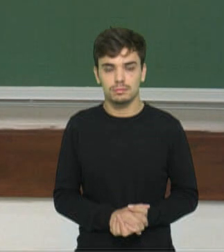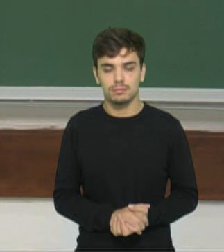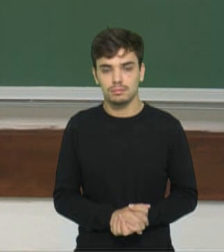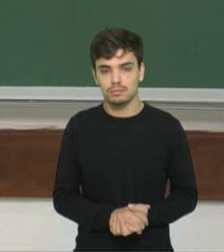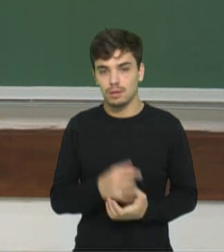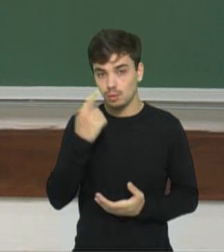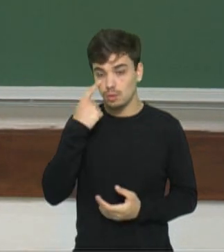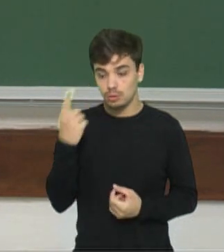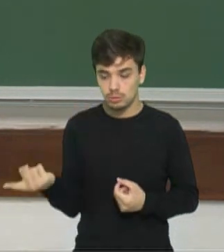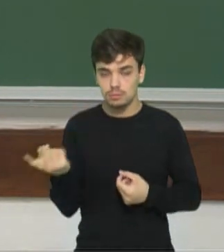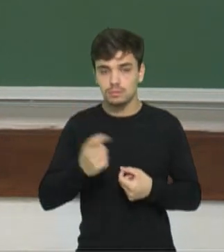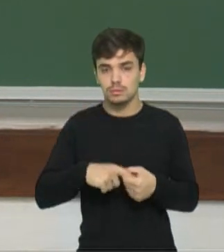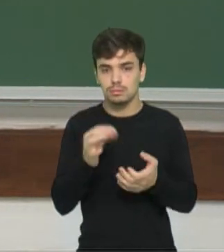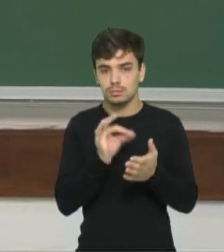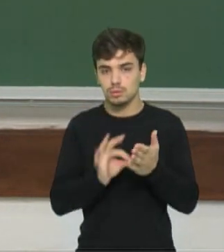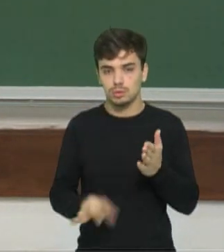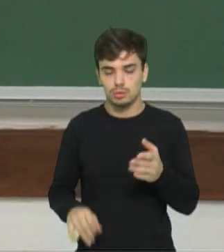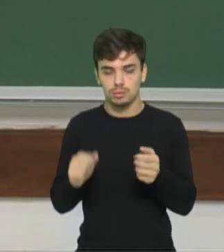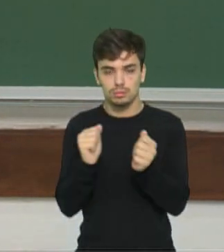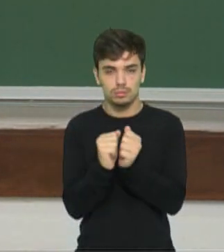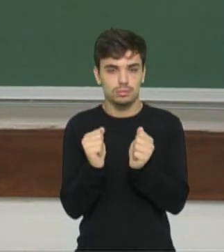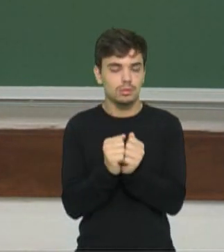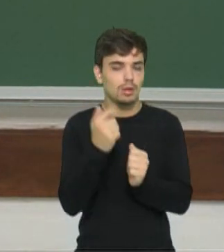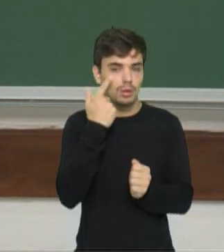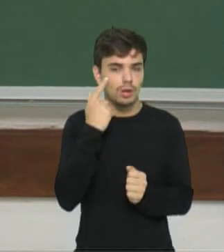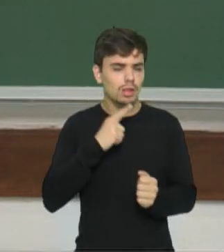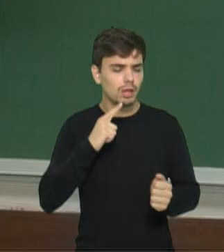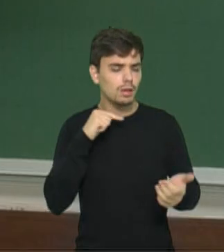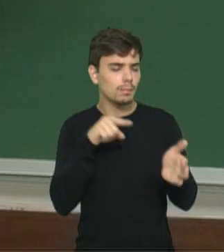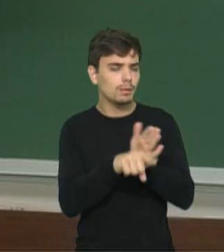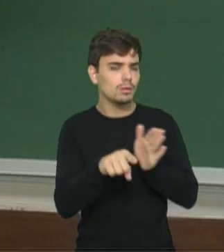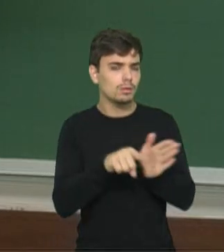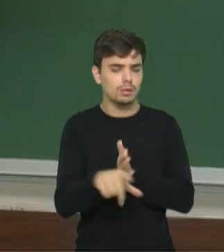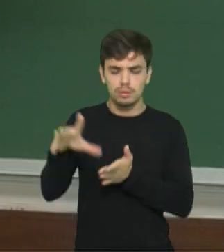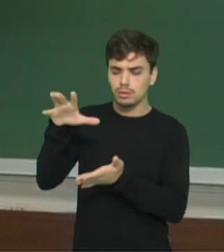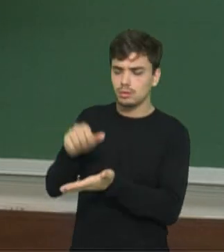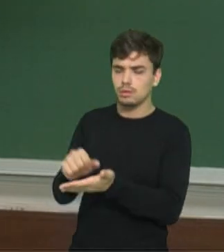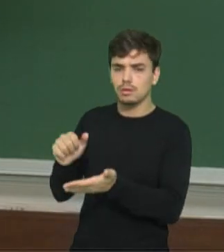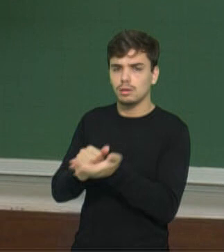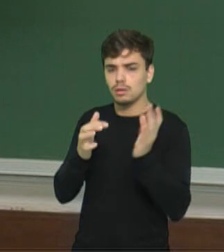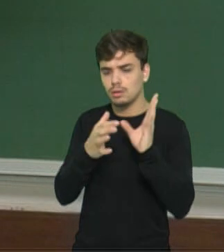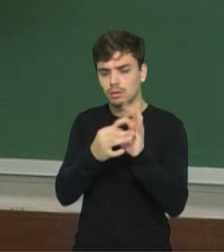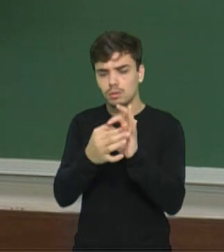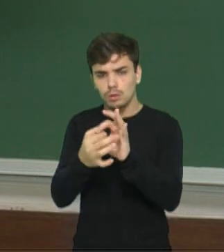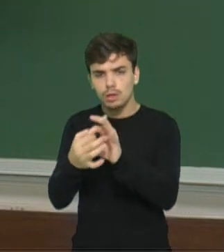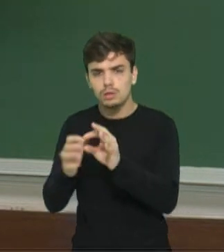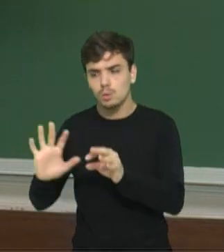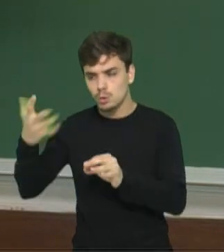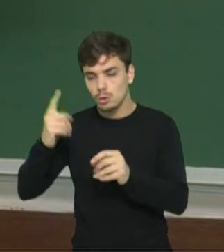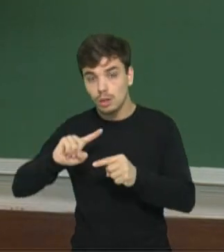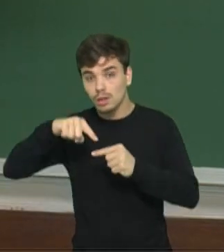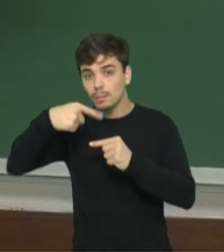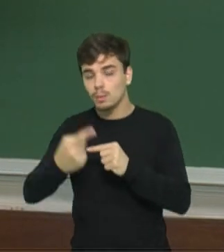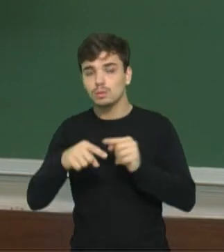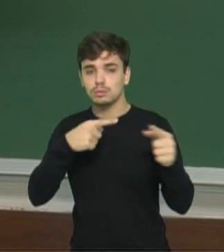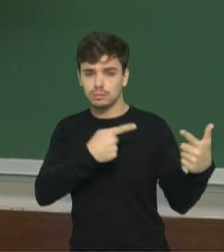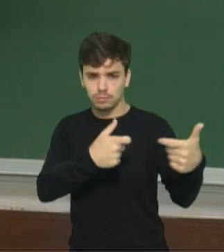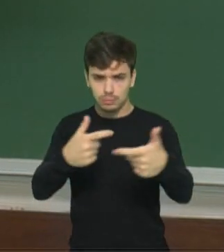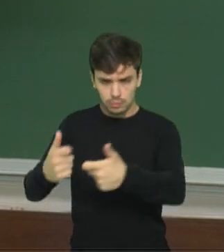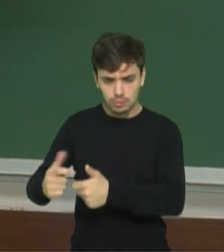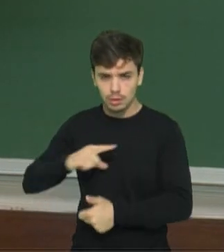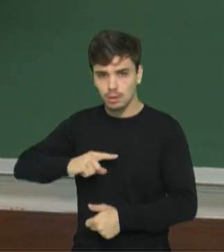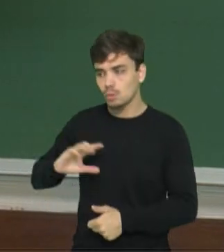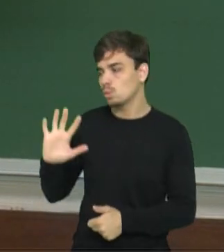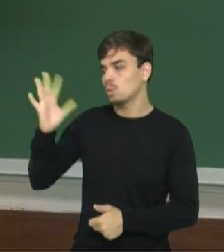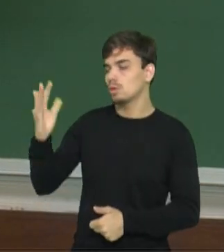Pessoal, voltamos aqui com a correção, né? Então a gente tem a pergunta, considerando o contexto internacional de pós-guerra, os dois fatos comentados no